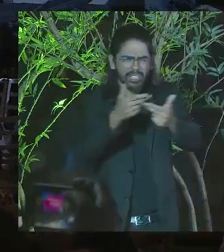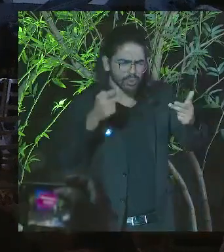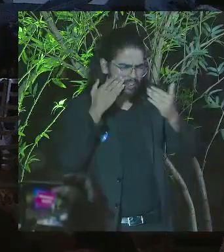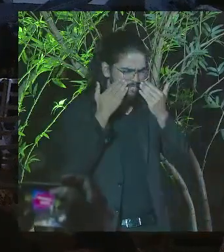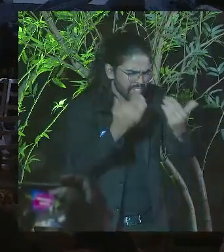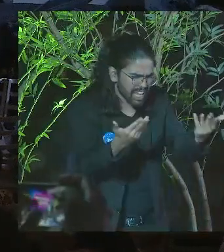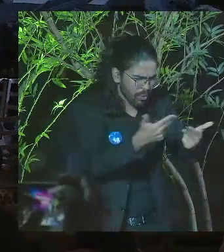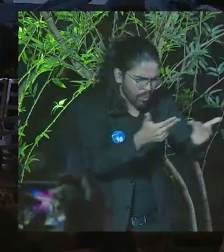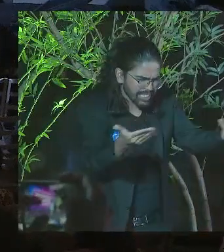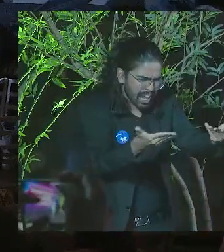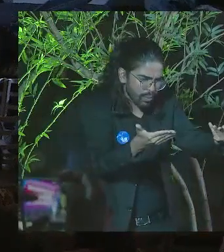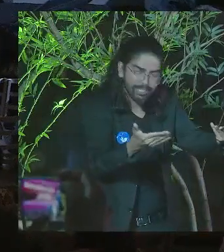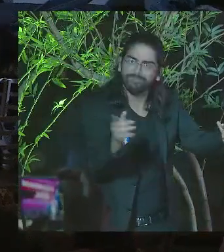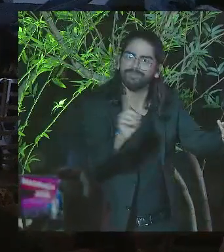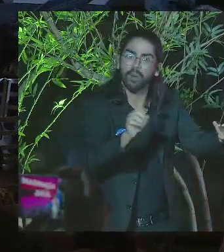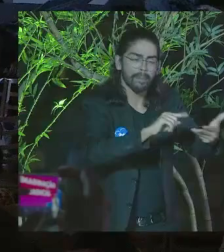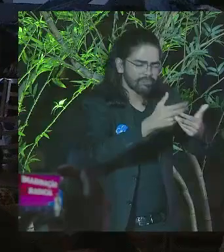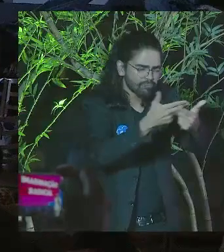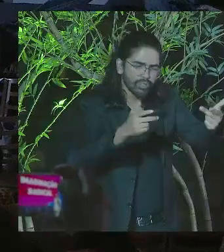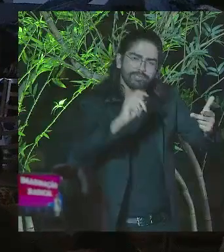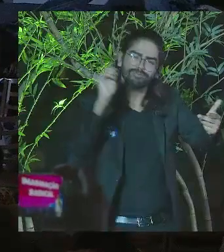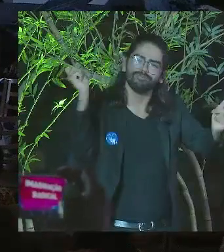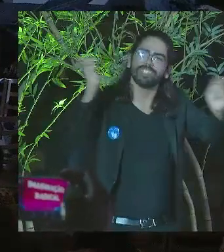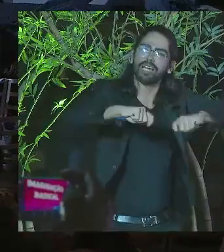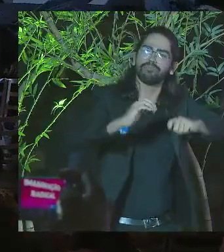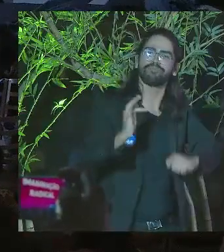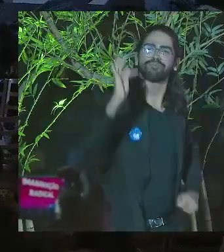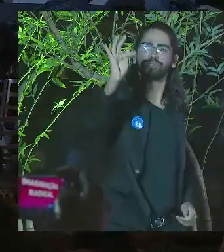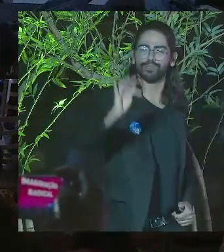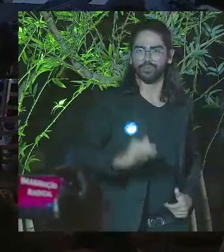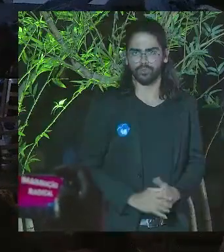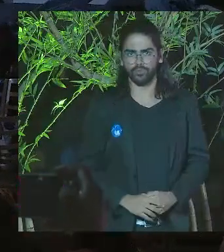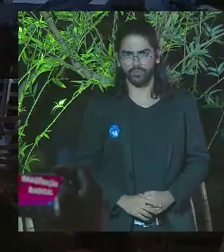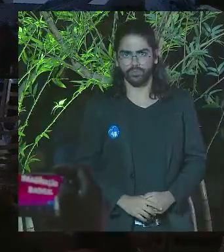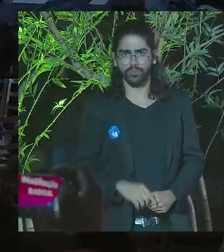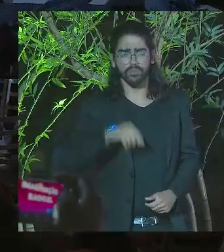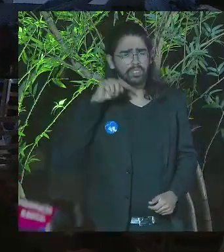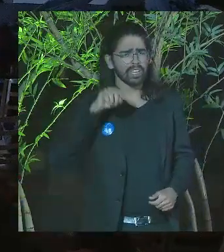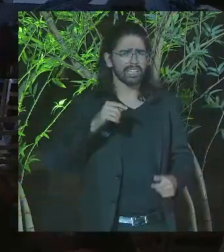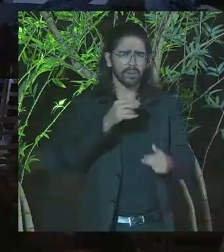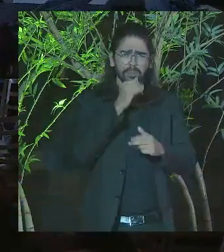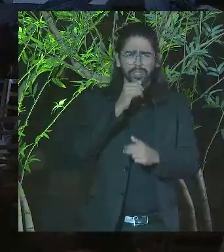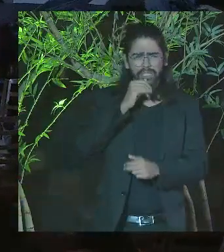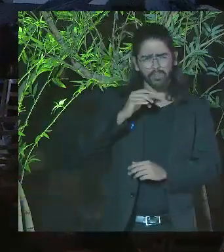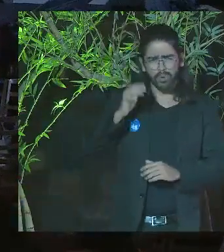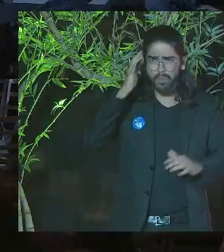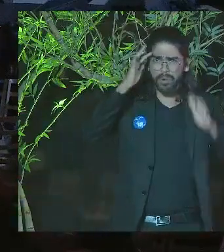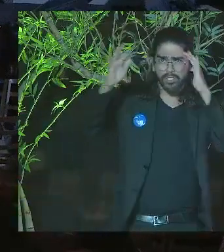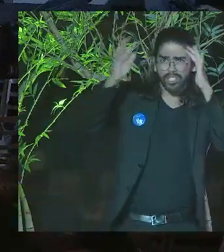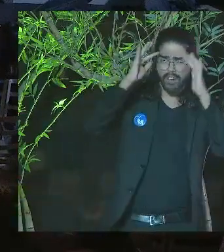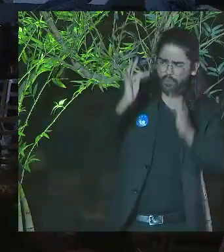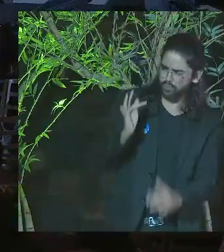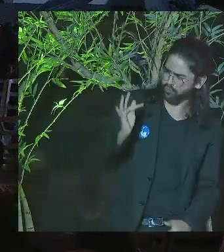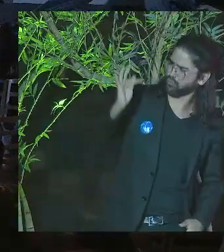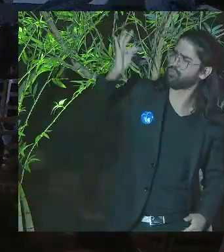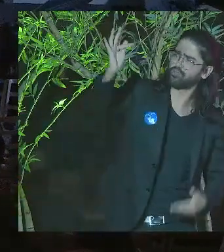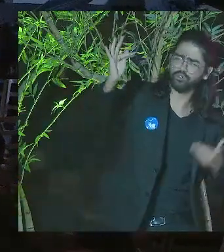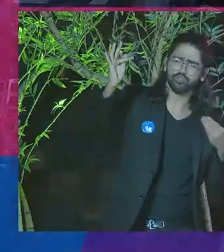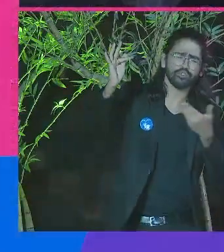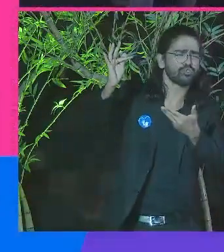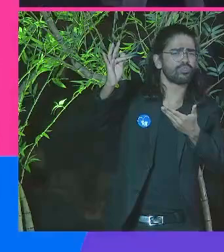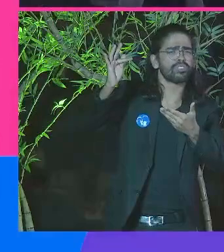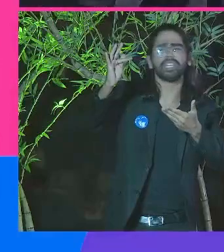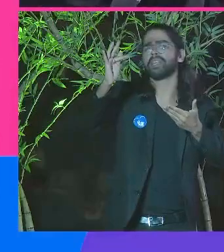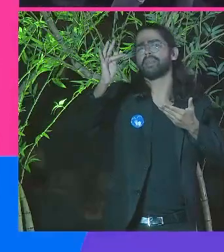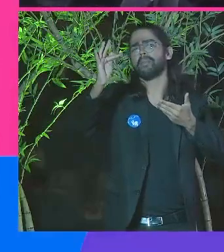são, mas como elas podem ser. Nesse lugar de que projetar futuros é a partir de